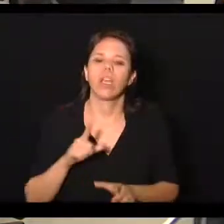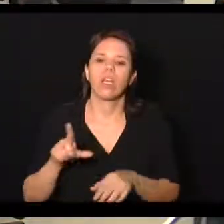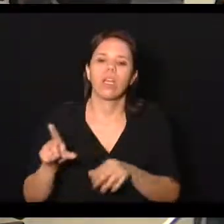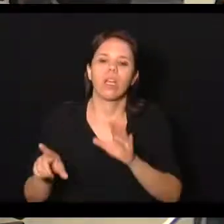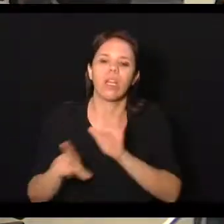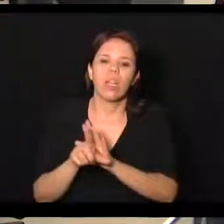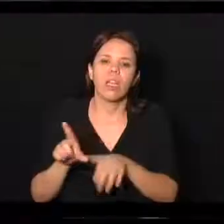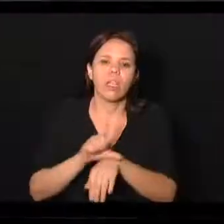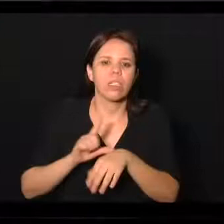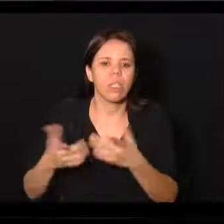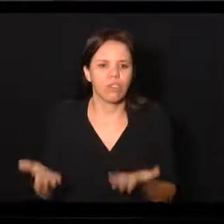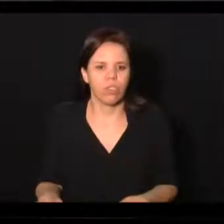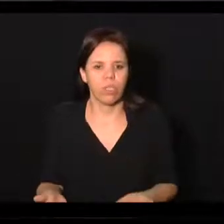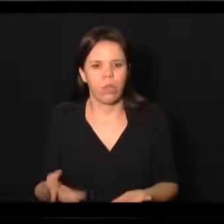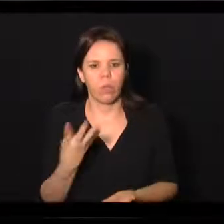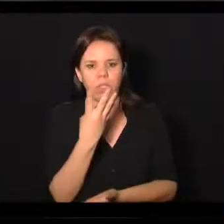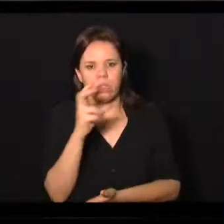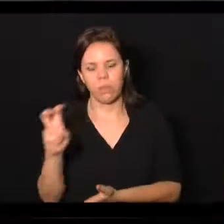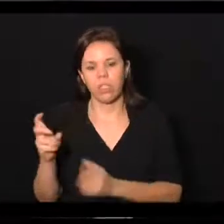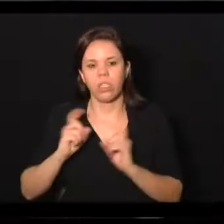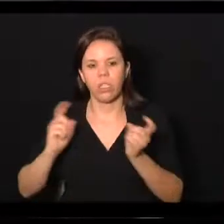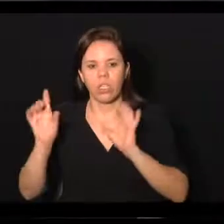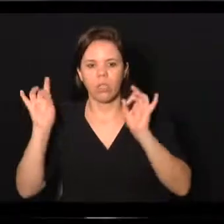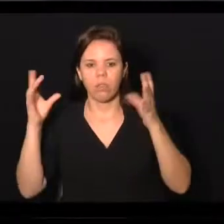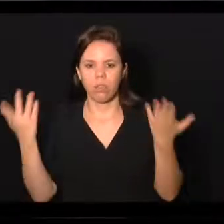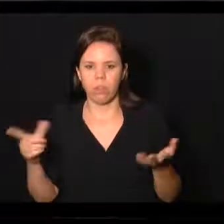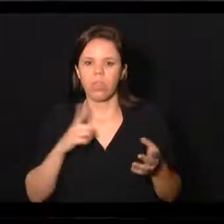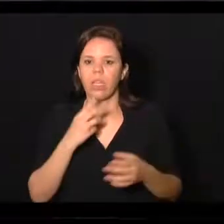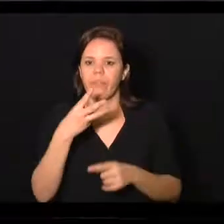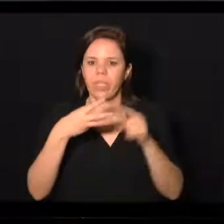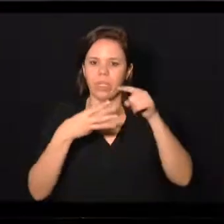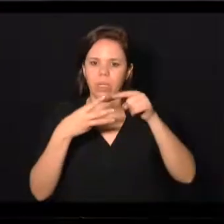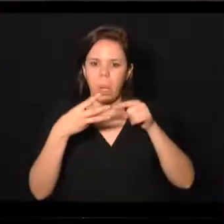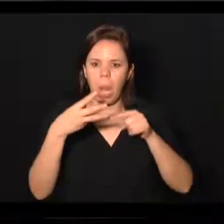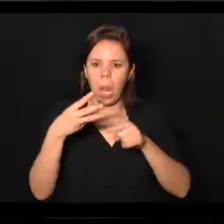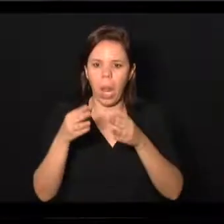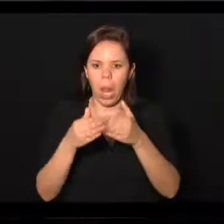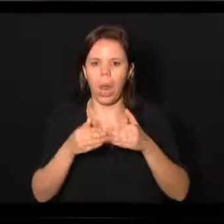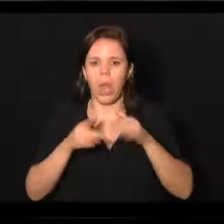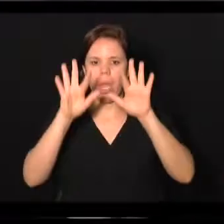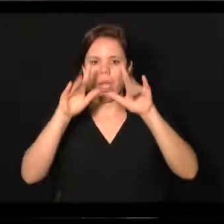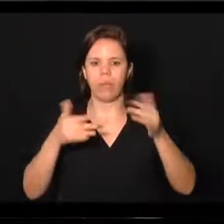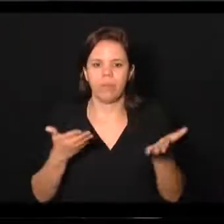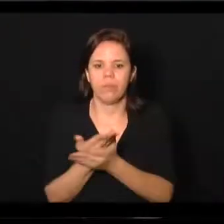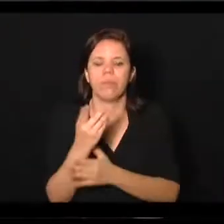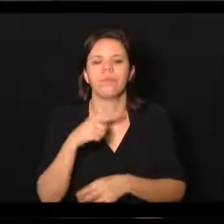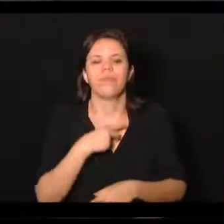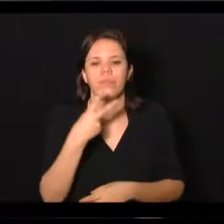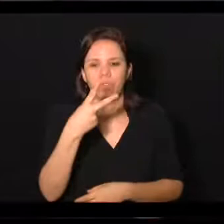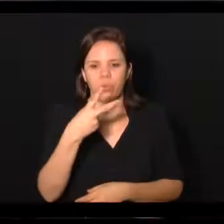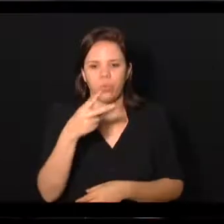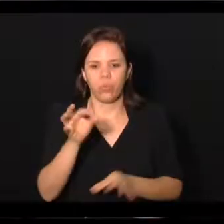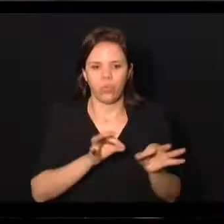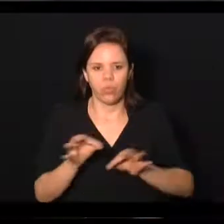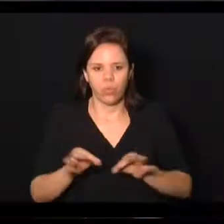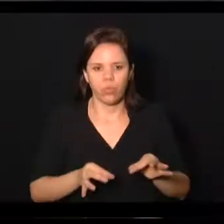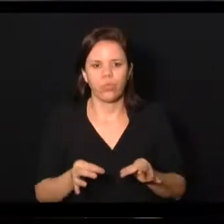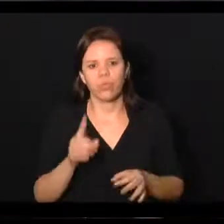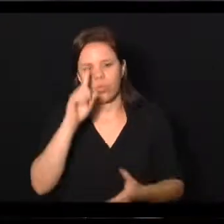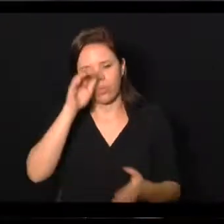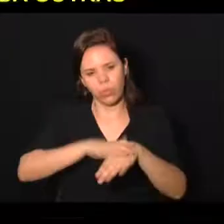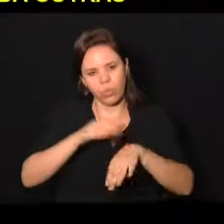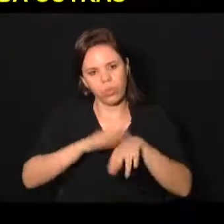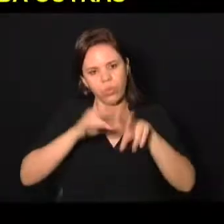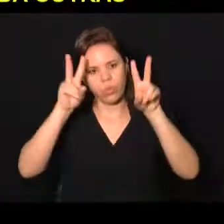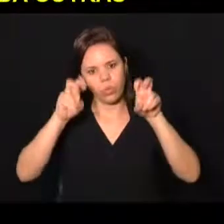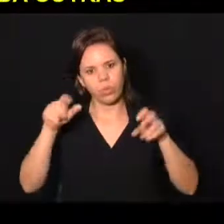na 45ª reunião ordinária e teve 3 emendas aprovadas também, 2 corretivas de autoria do Executivo e